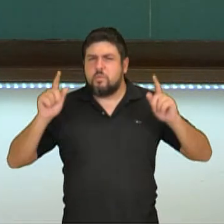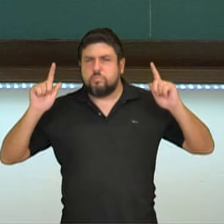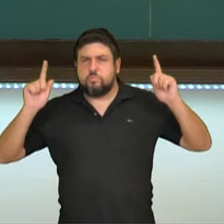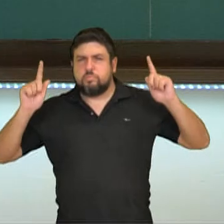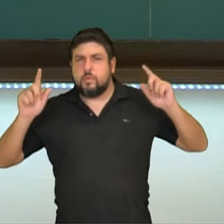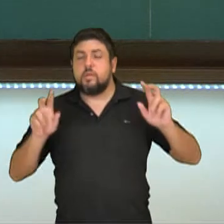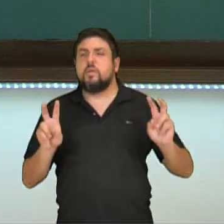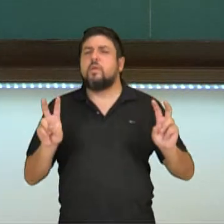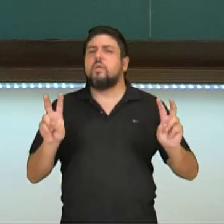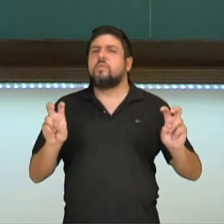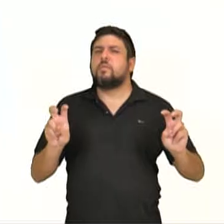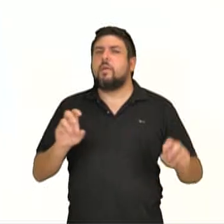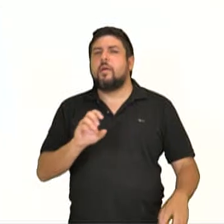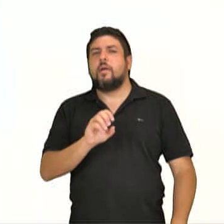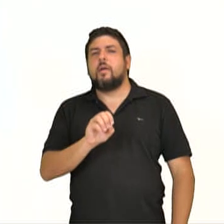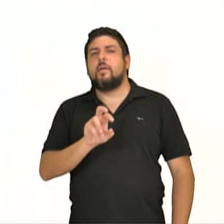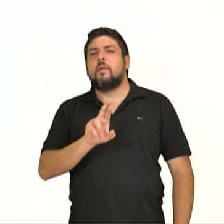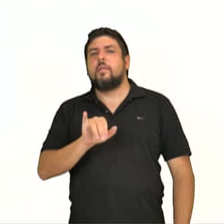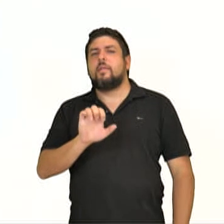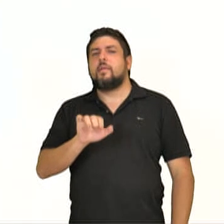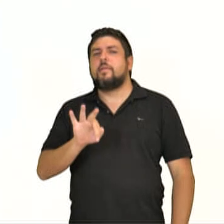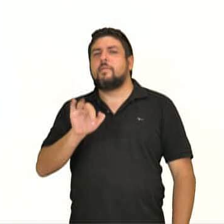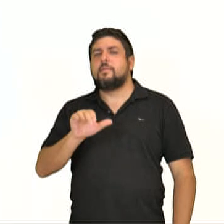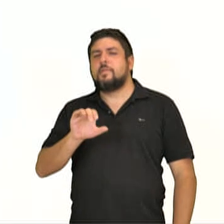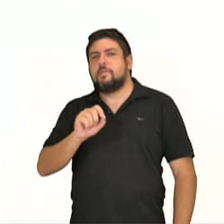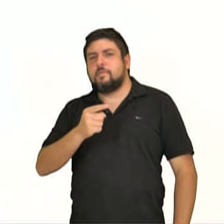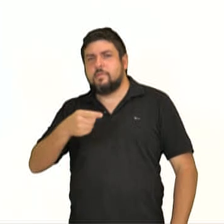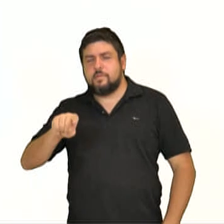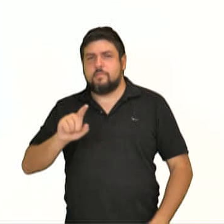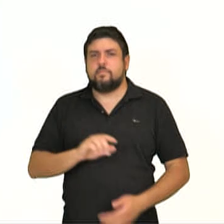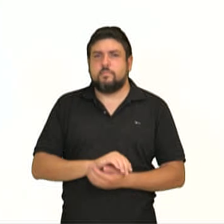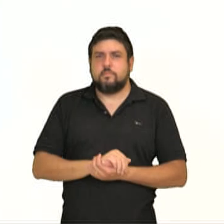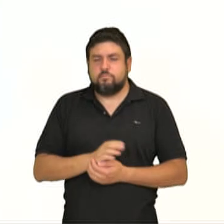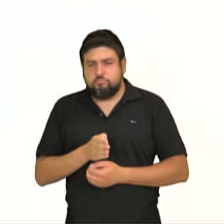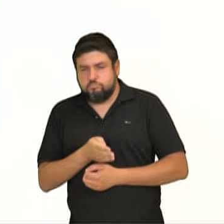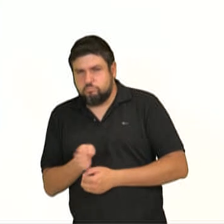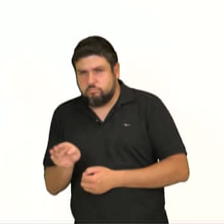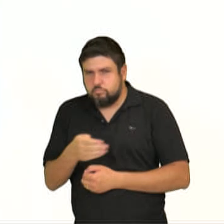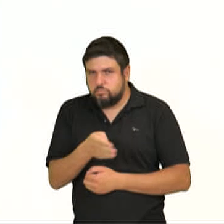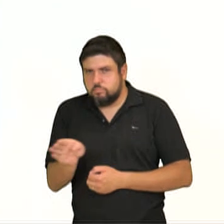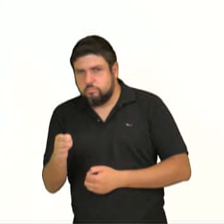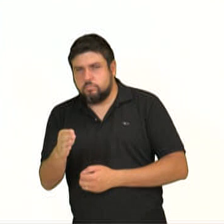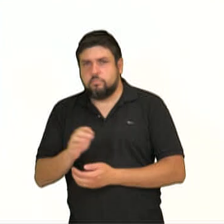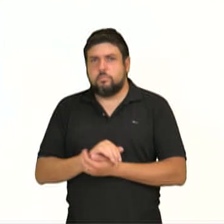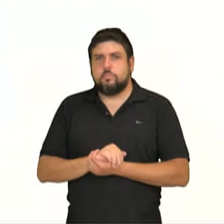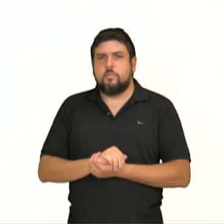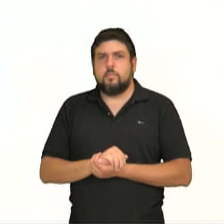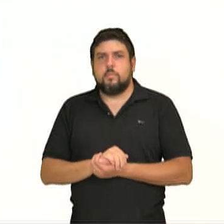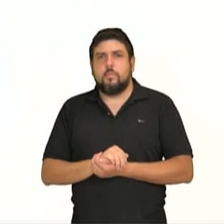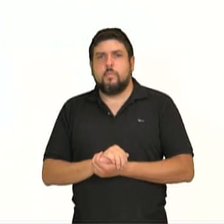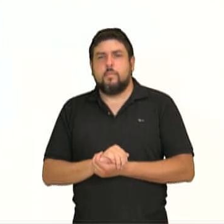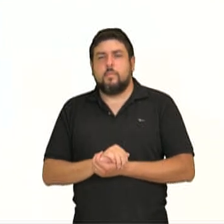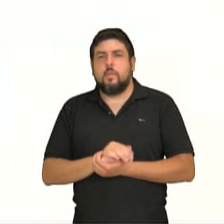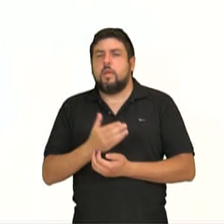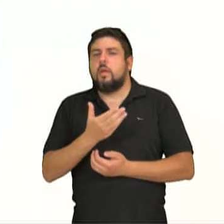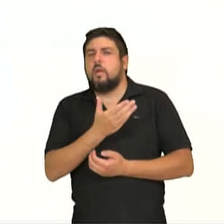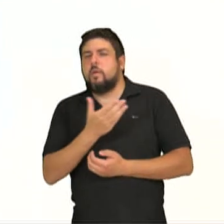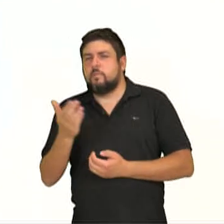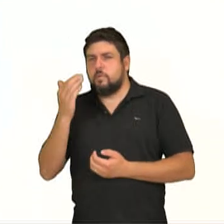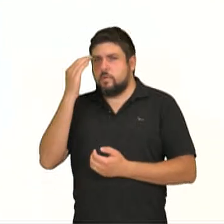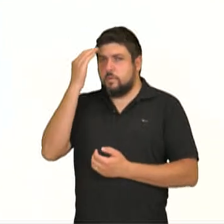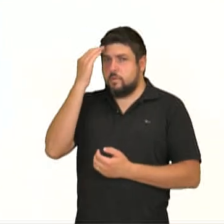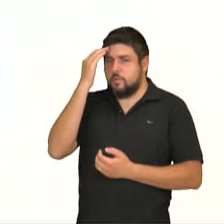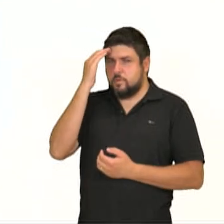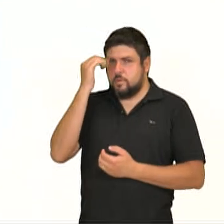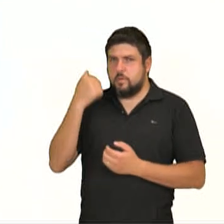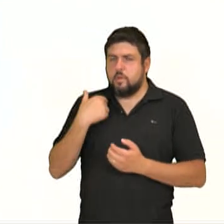orientação. Quais os objetivos, então, acerca desse tema? É que vocês consigam identificar os conceitos de